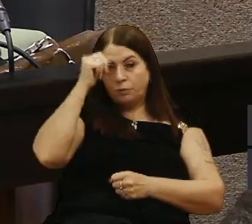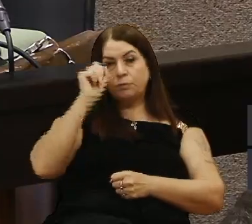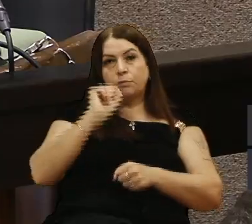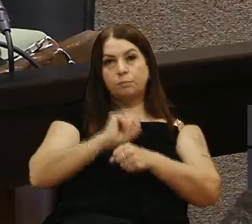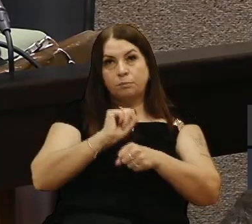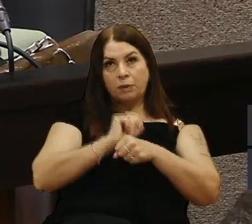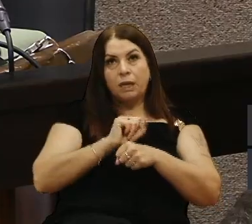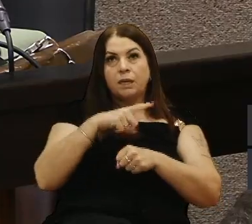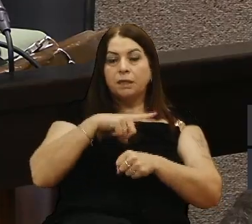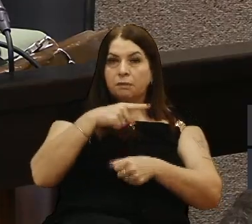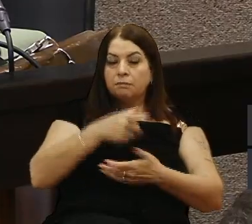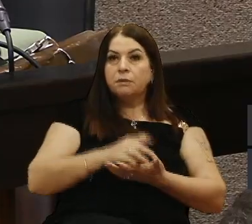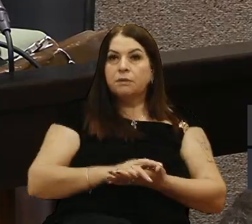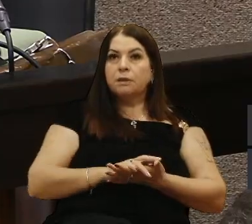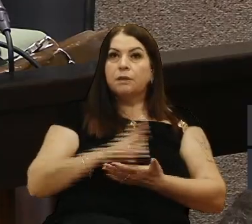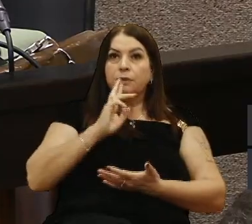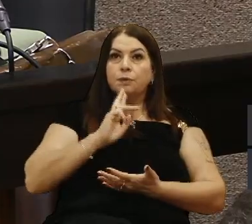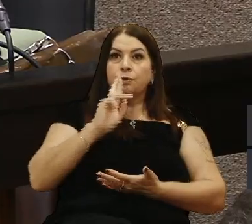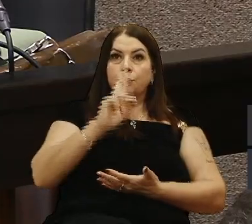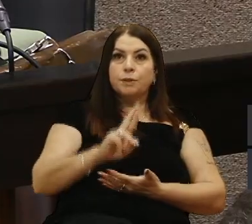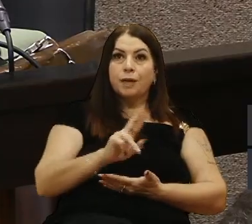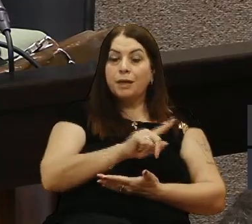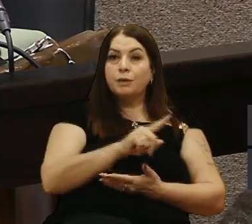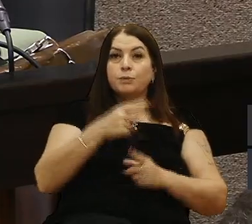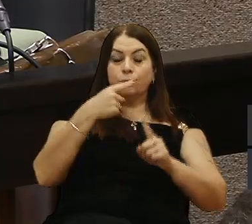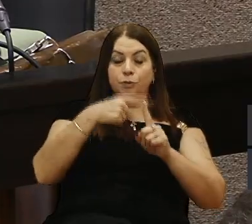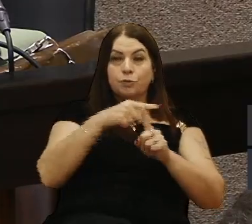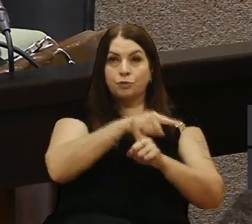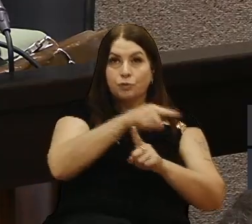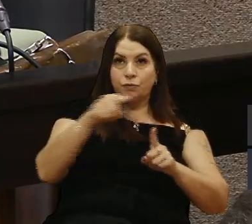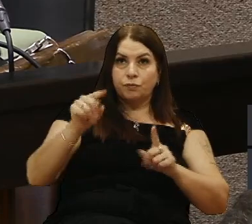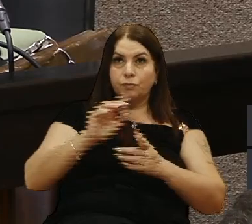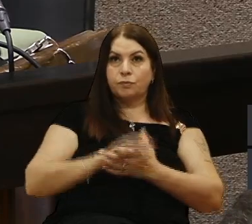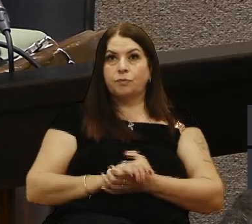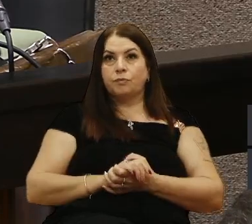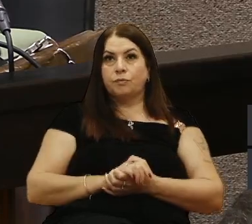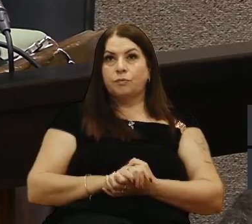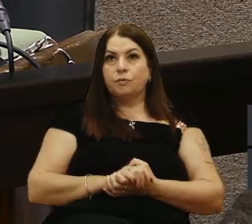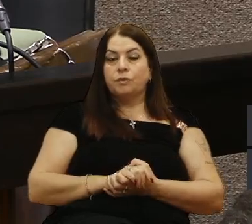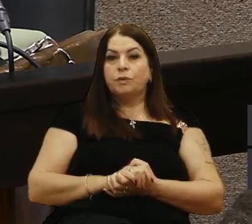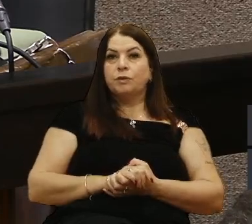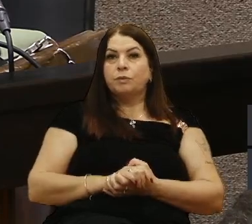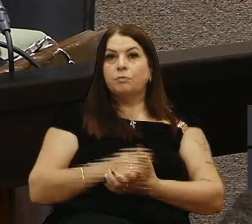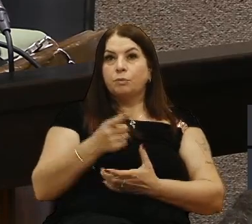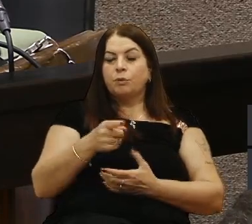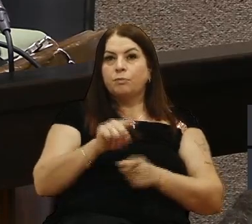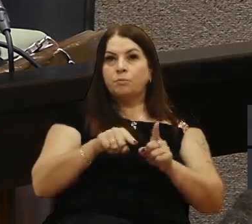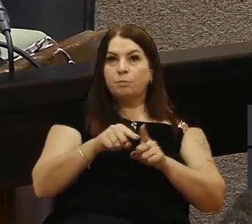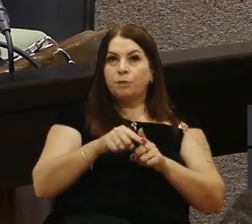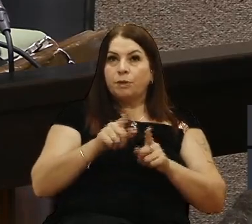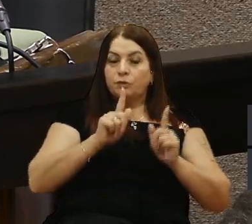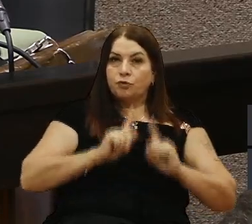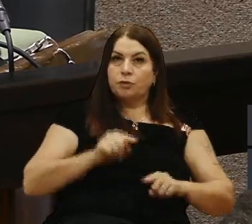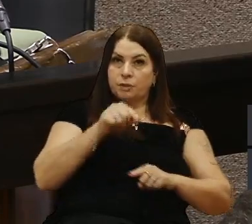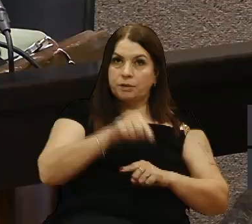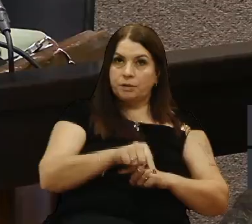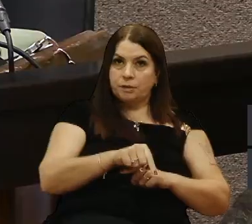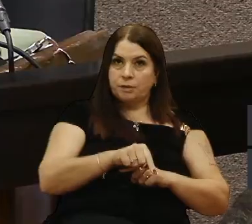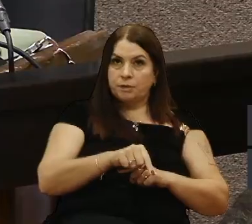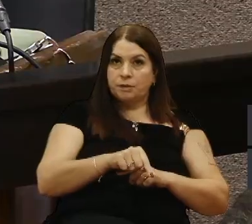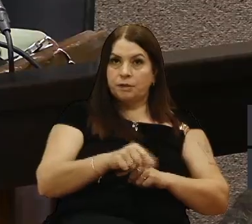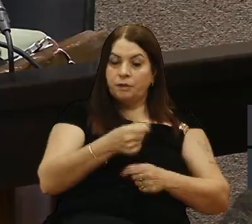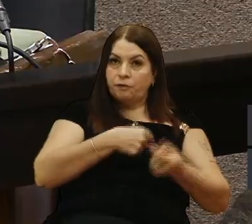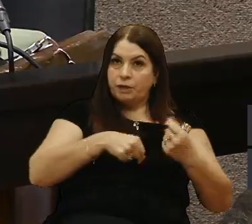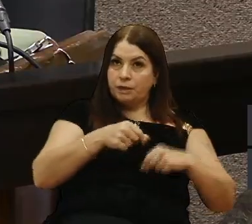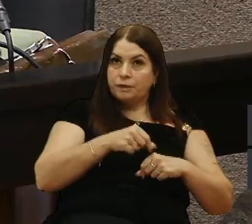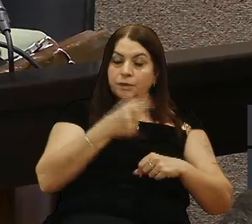realmente que a gente tenha resultados positivos quanto a isso. Afinal, o Micael, estando na gestão e finanças,